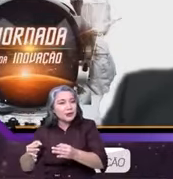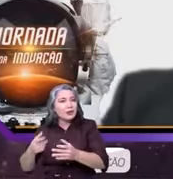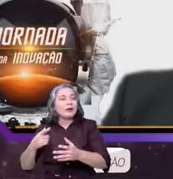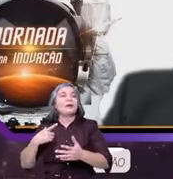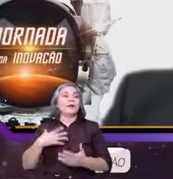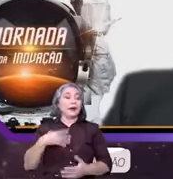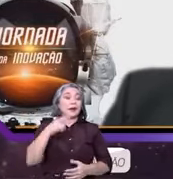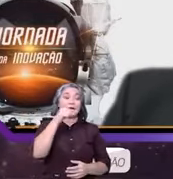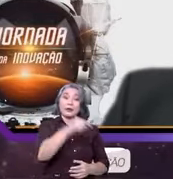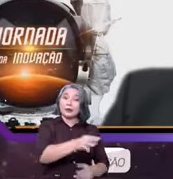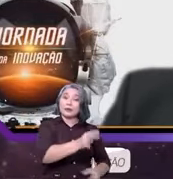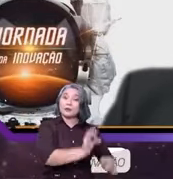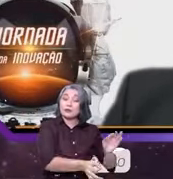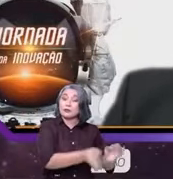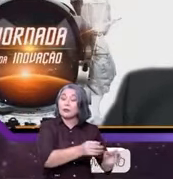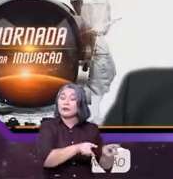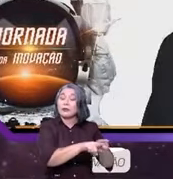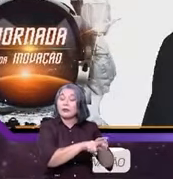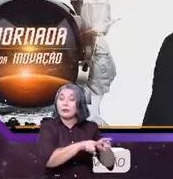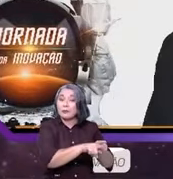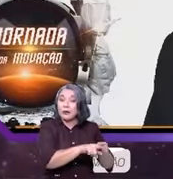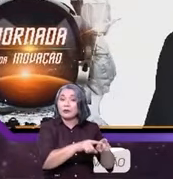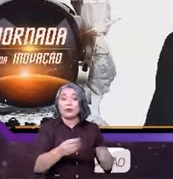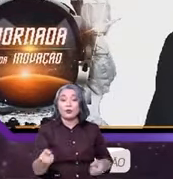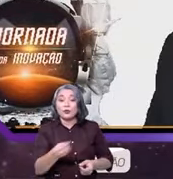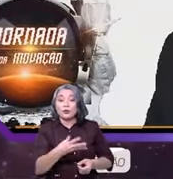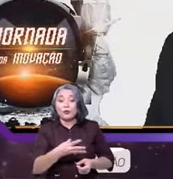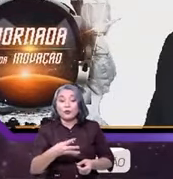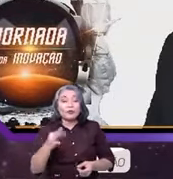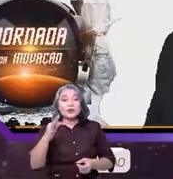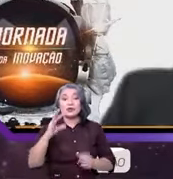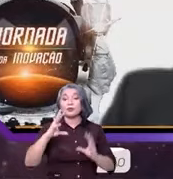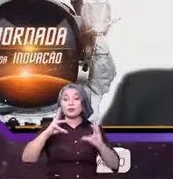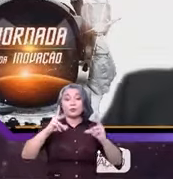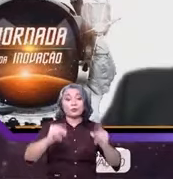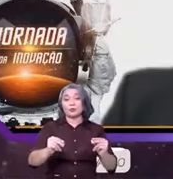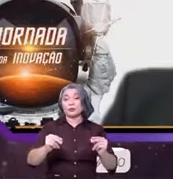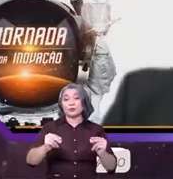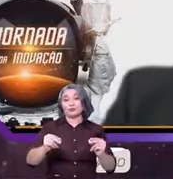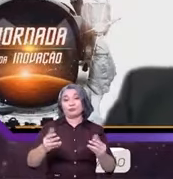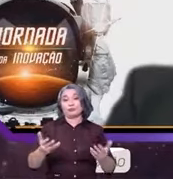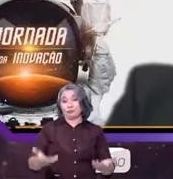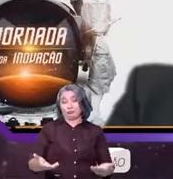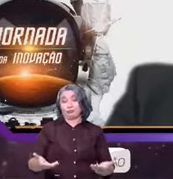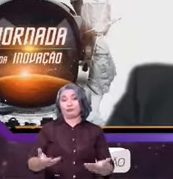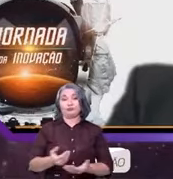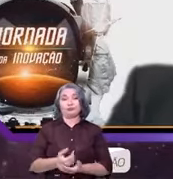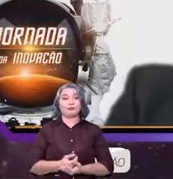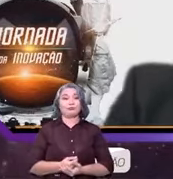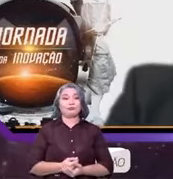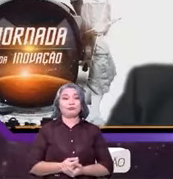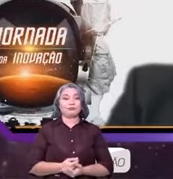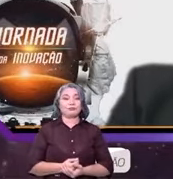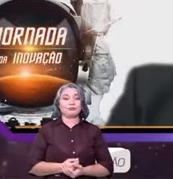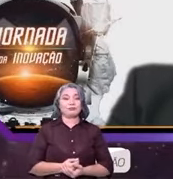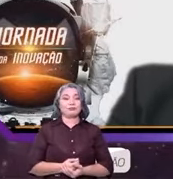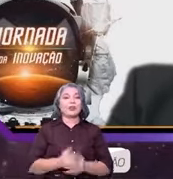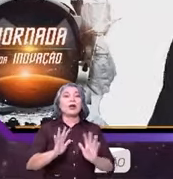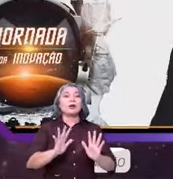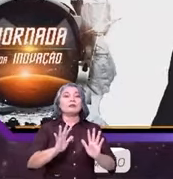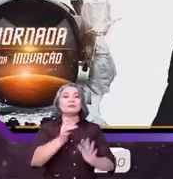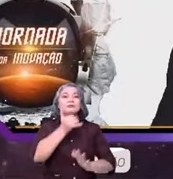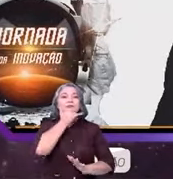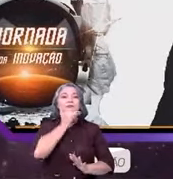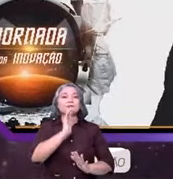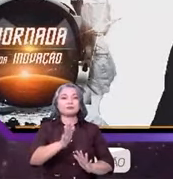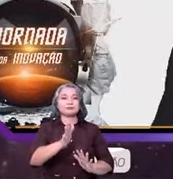risco. Então, inovação vai contra tudo que o banco geriu até hoje. Doutor Cláudio, se eu permite um parêntese? Por